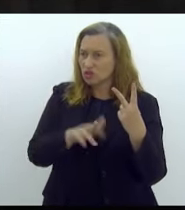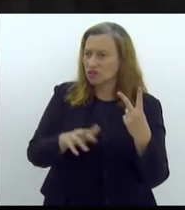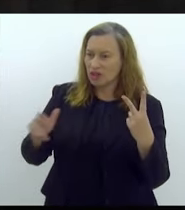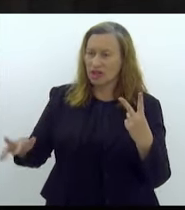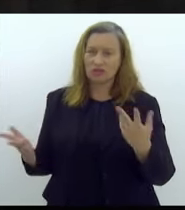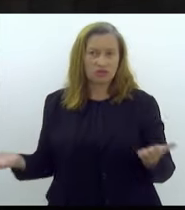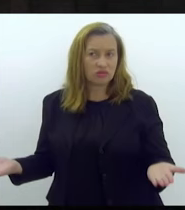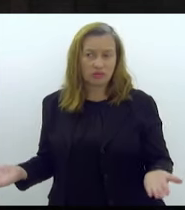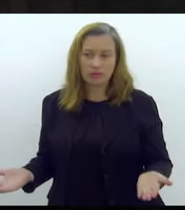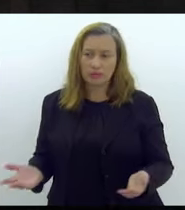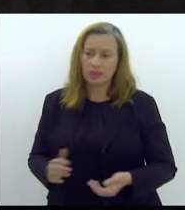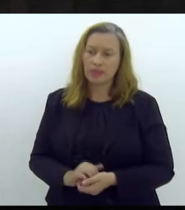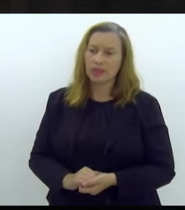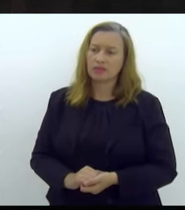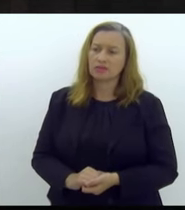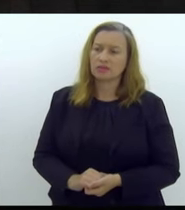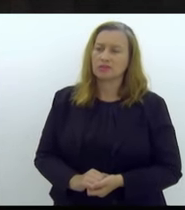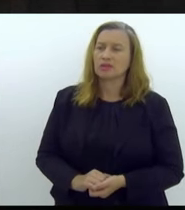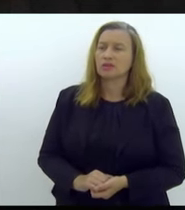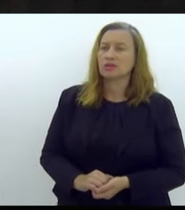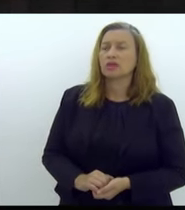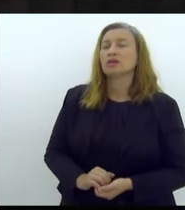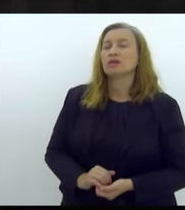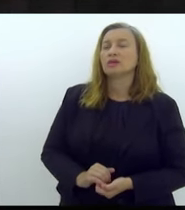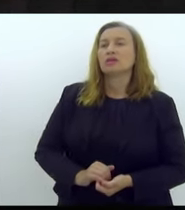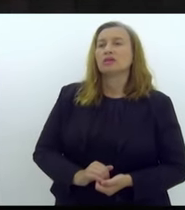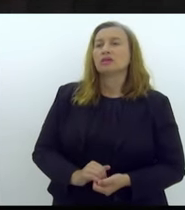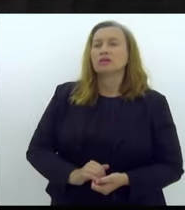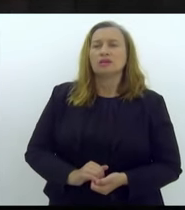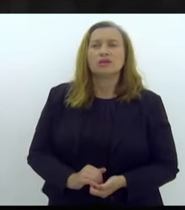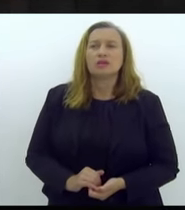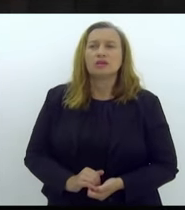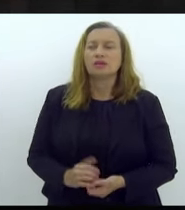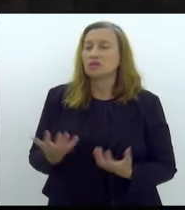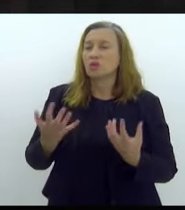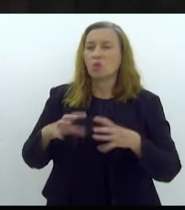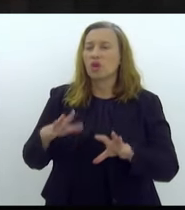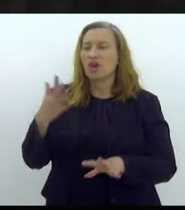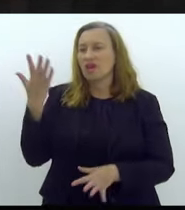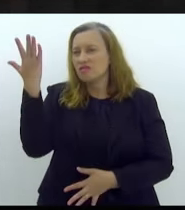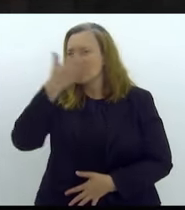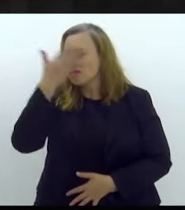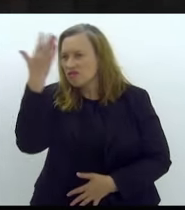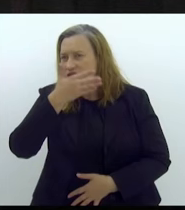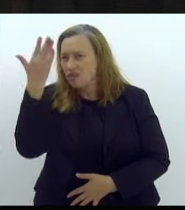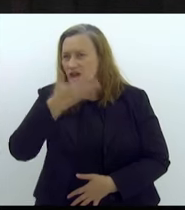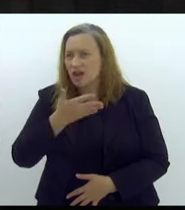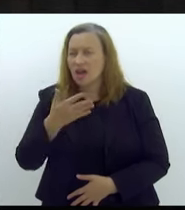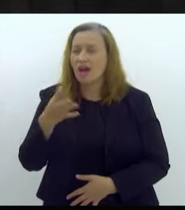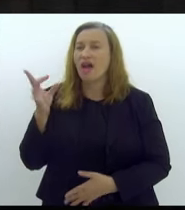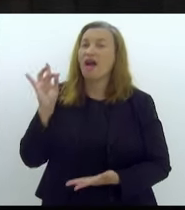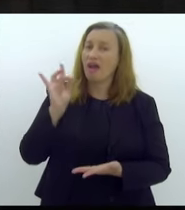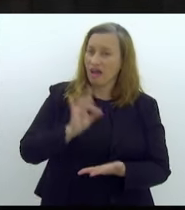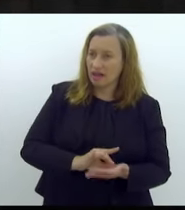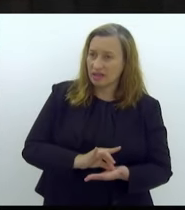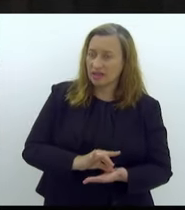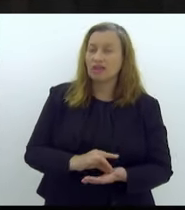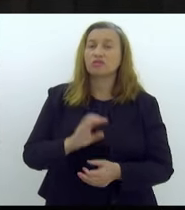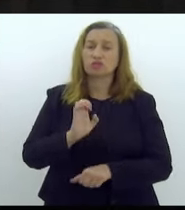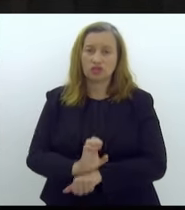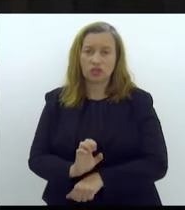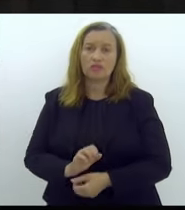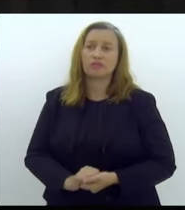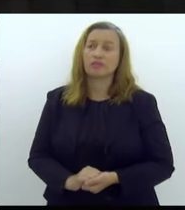parte, felizmente é só uma parte, não quer enxergar a dura realidade do